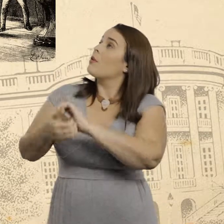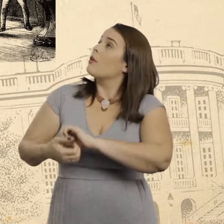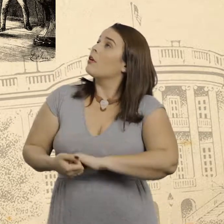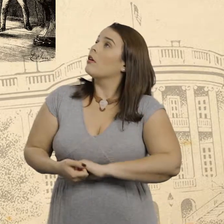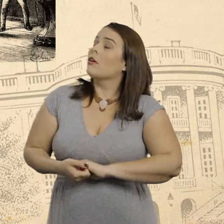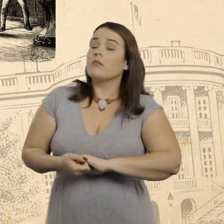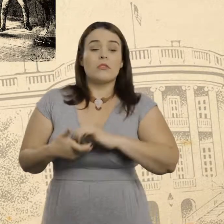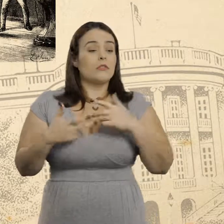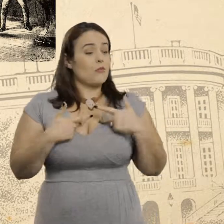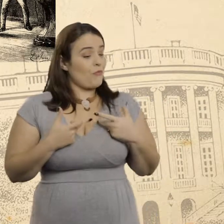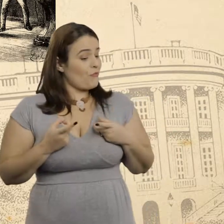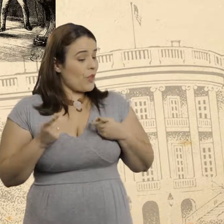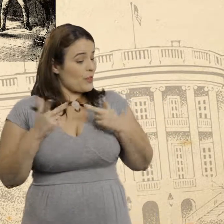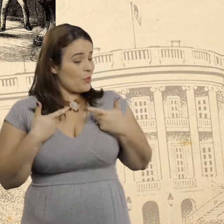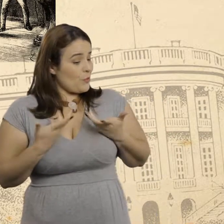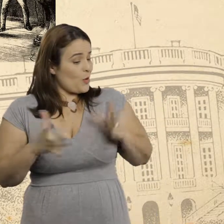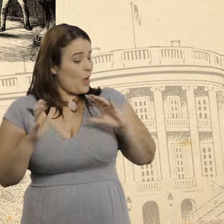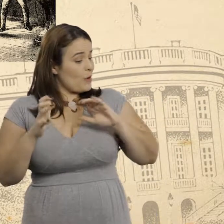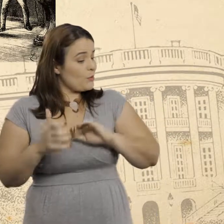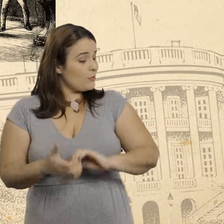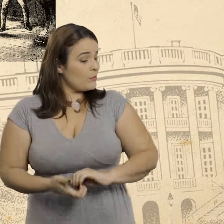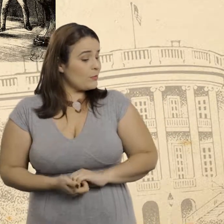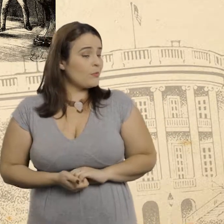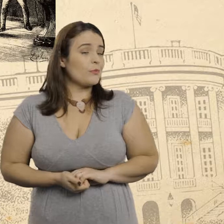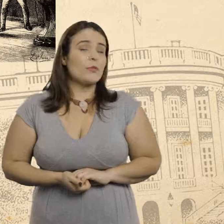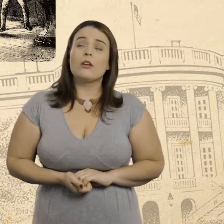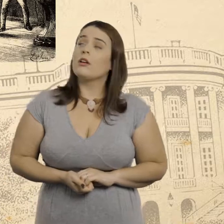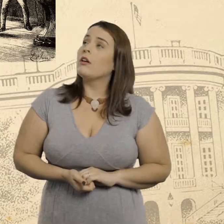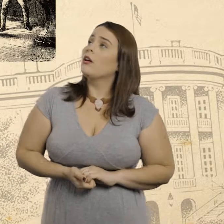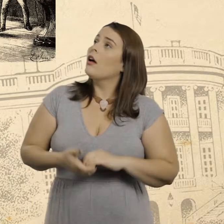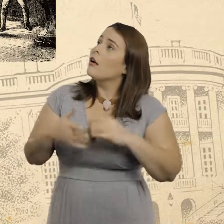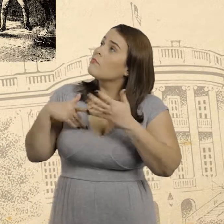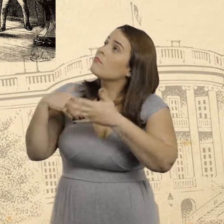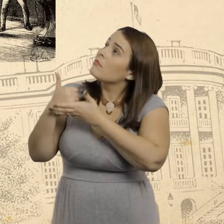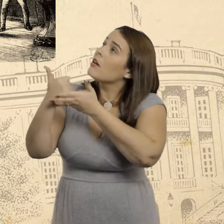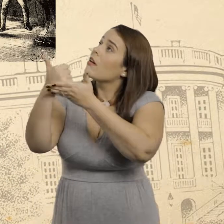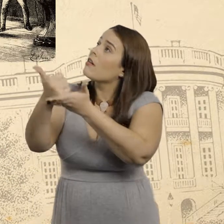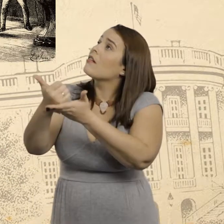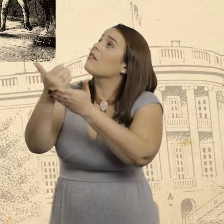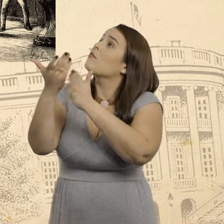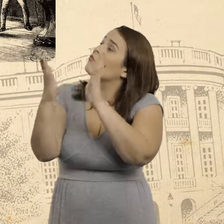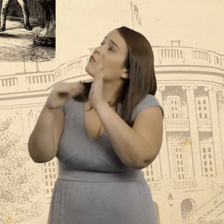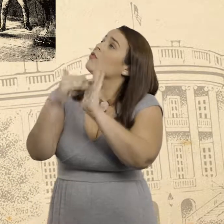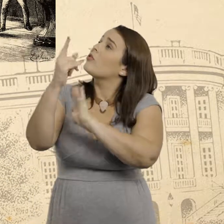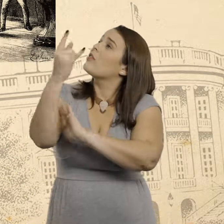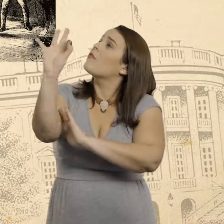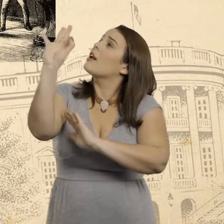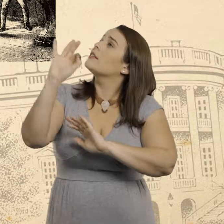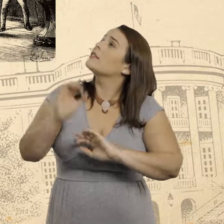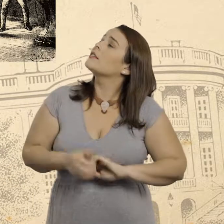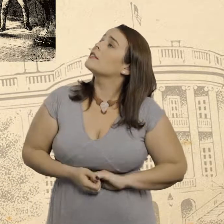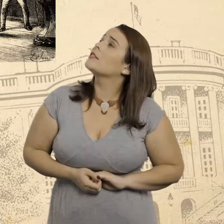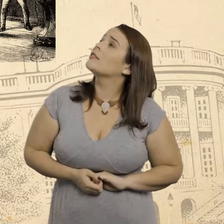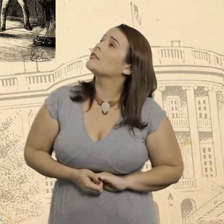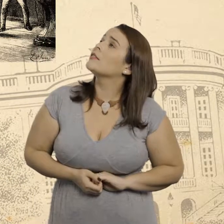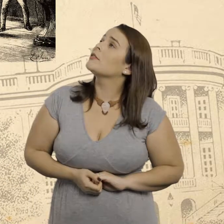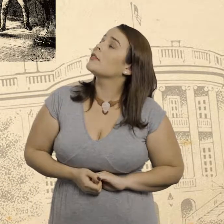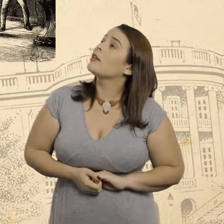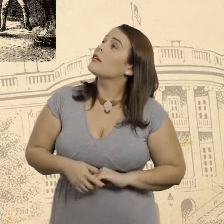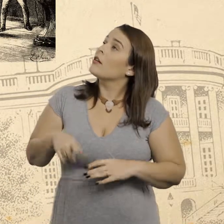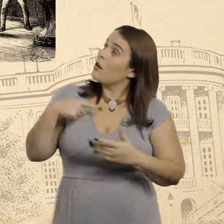navio. O comandante disse que não queria vender. O Sr. Fogg pediu para o comandante levar ele e os amigos até Bordeaux, na